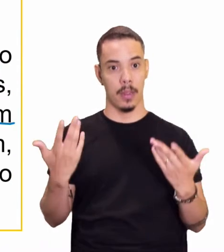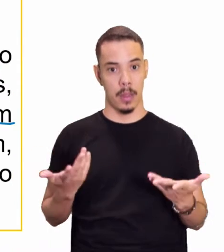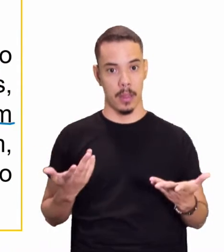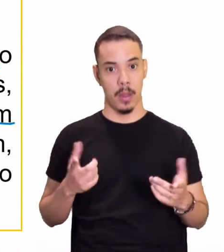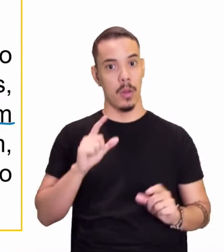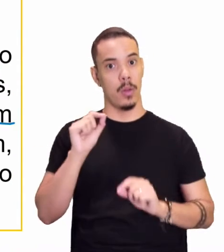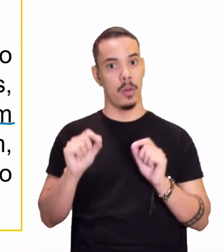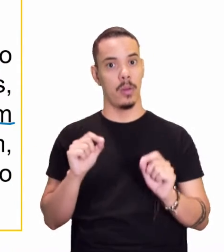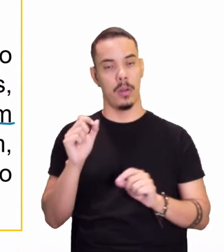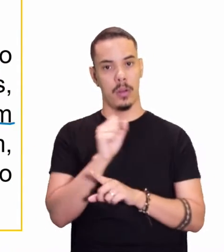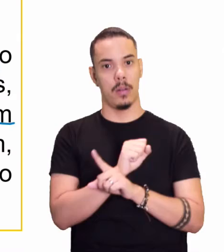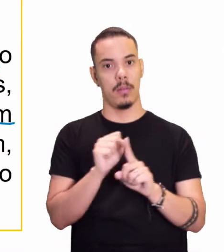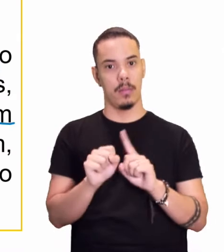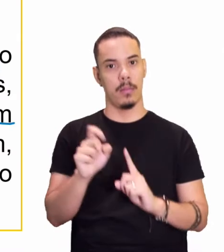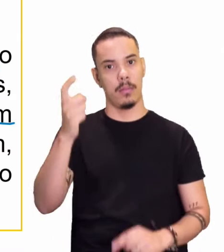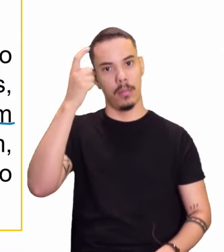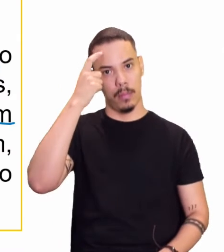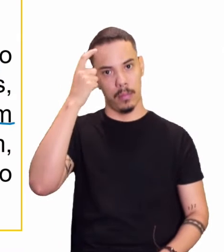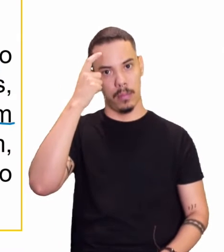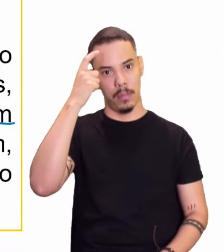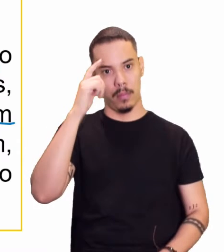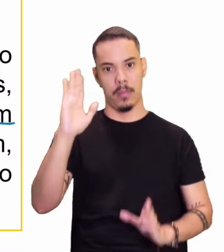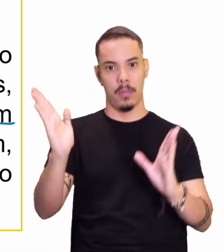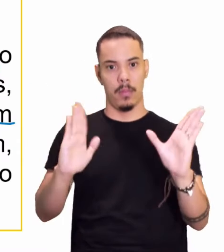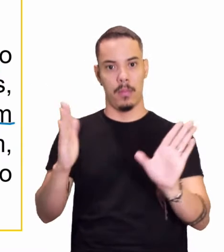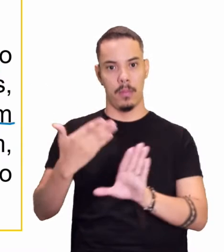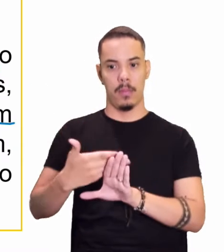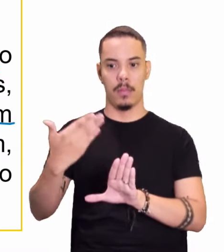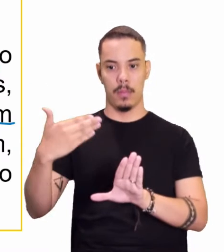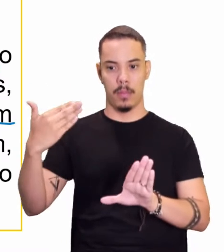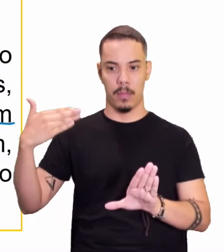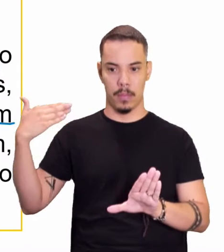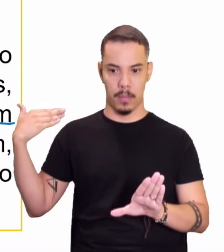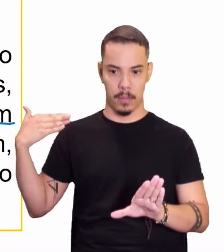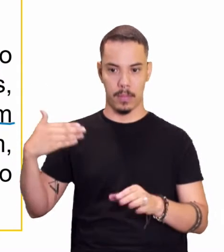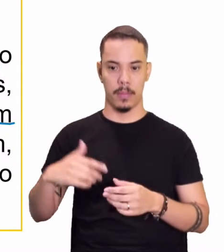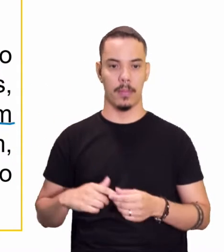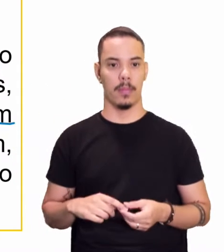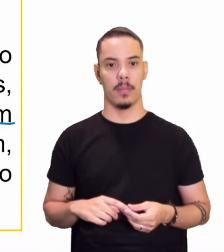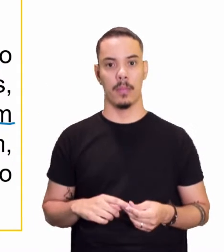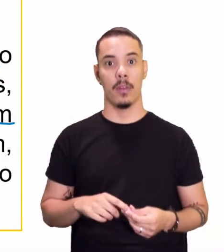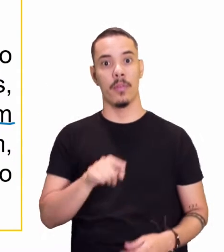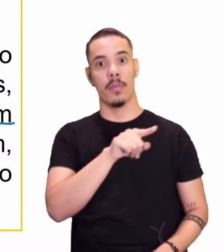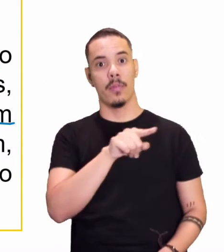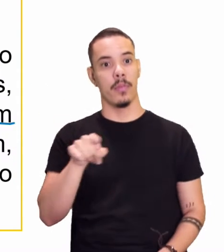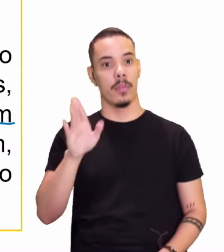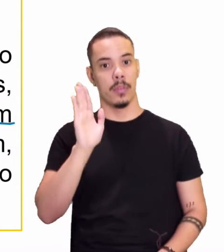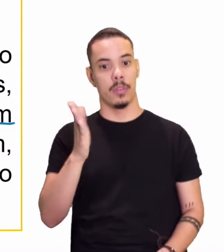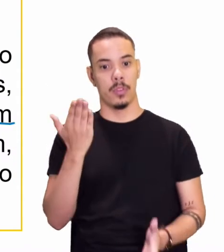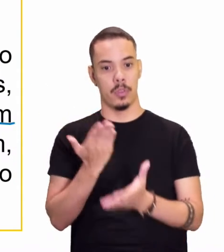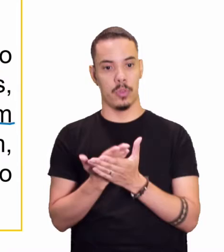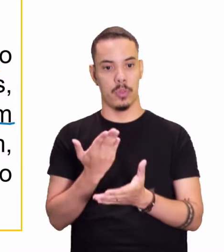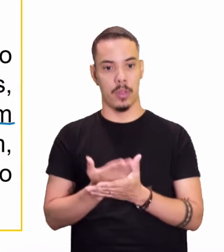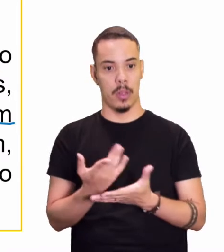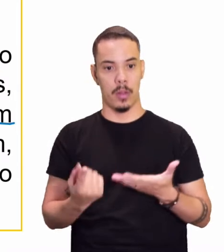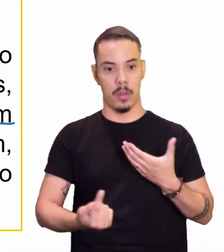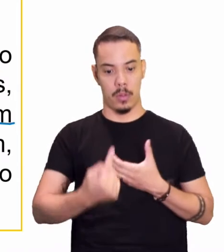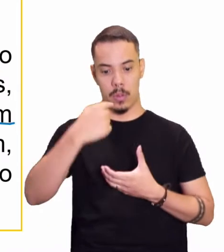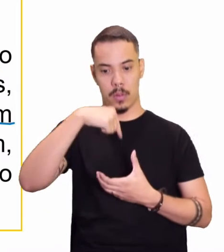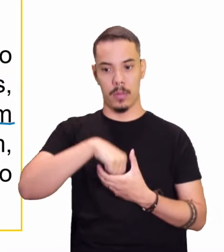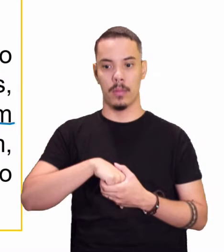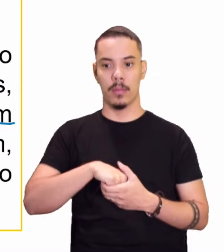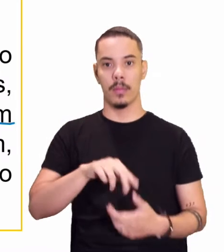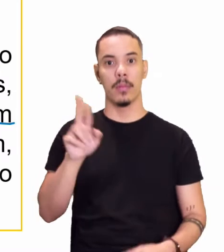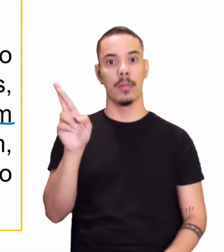a sociedade pensava nesse tempo? Lá, como vocês já estudaram, lá no trovadorismo, quem era